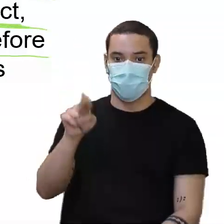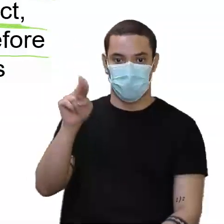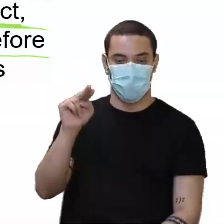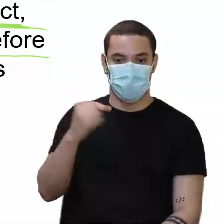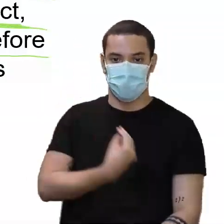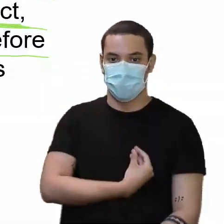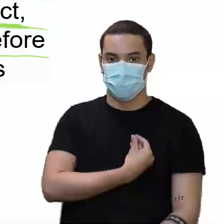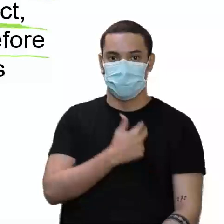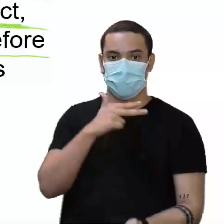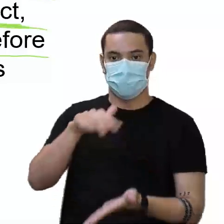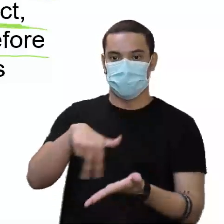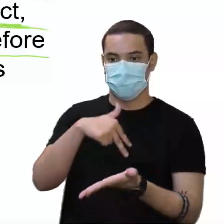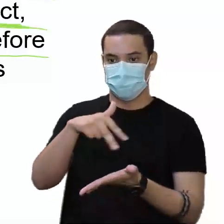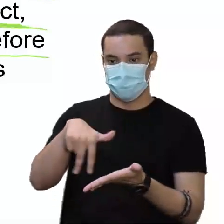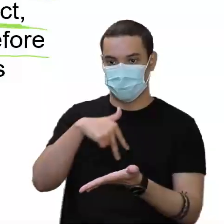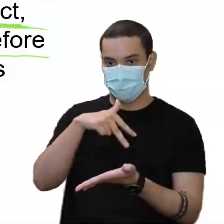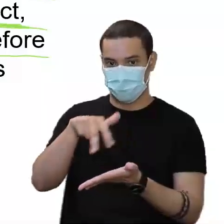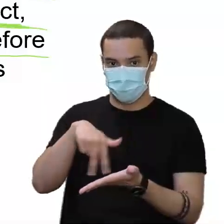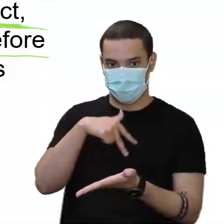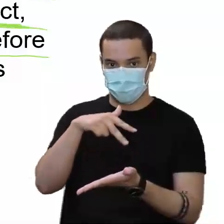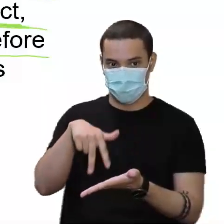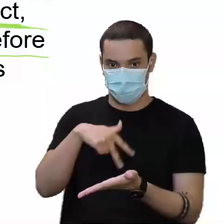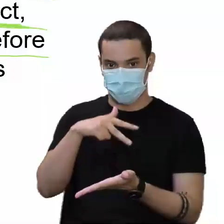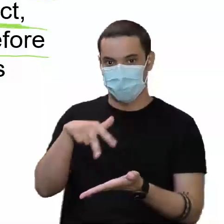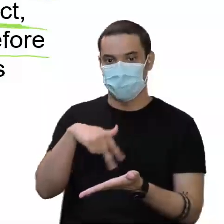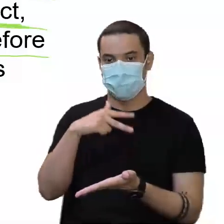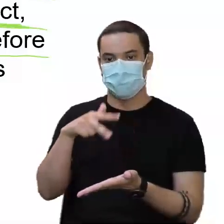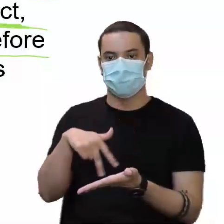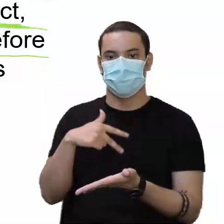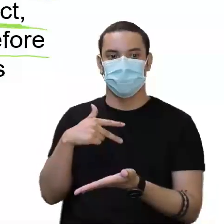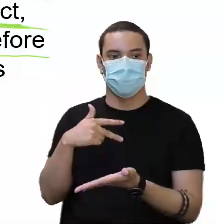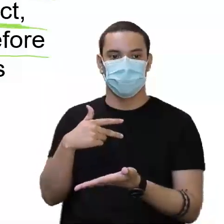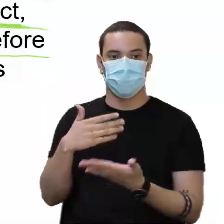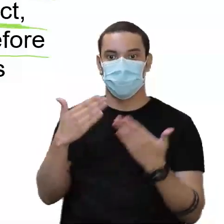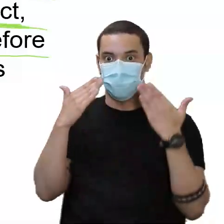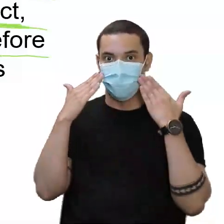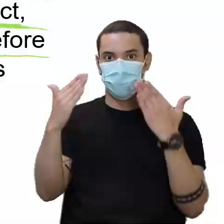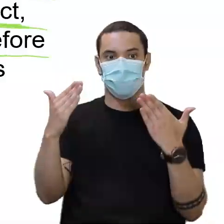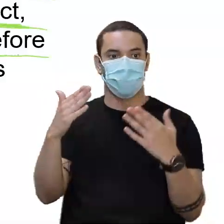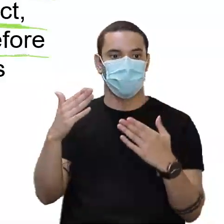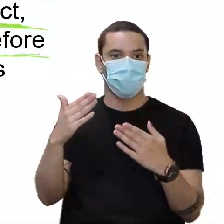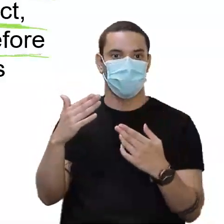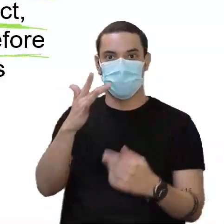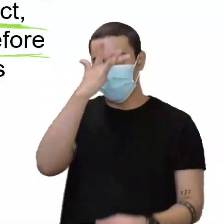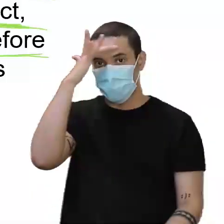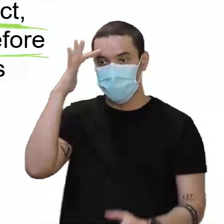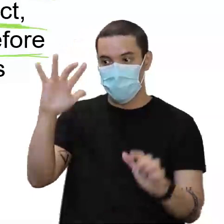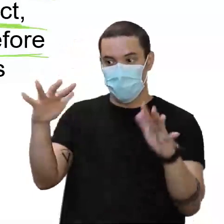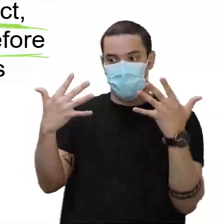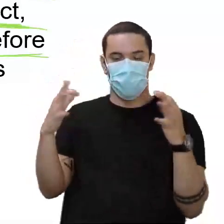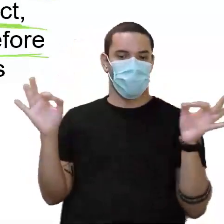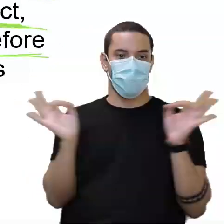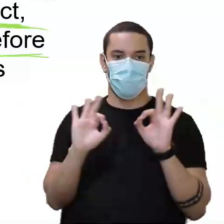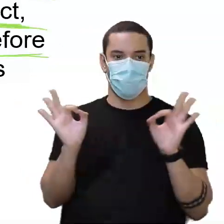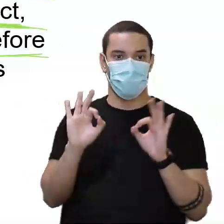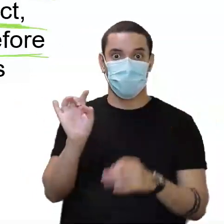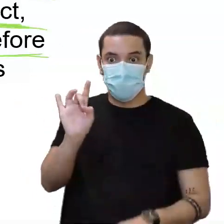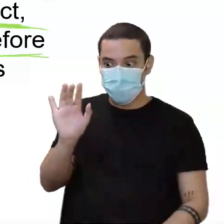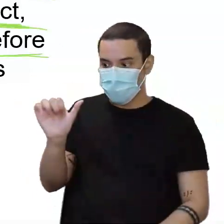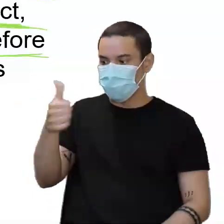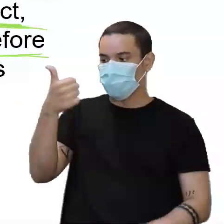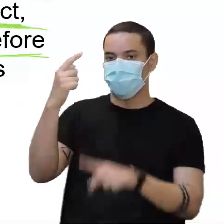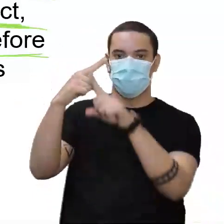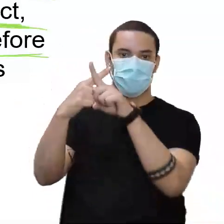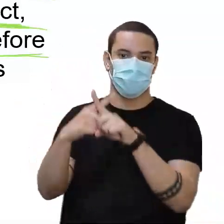tinham, porque são dois, né? Dançado na frente de ninguém antes da